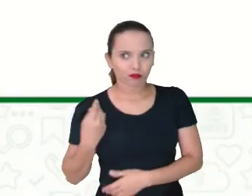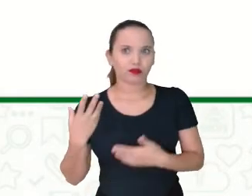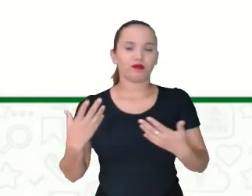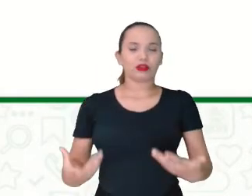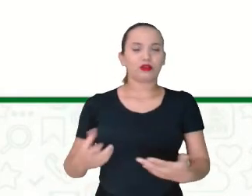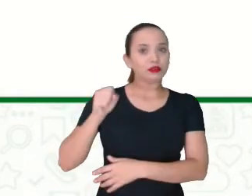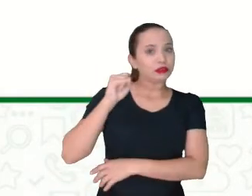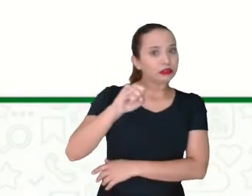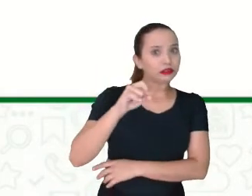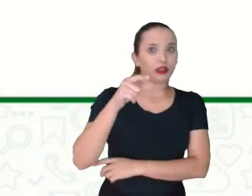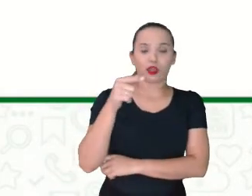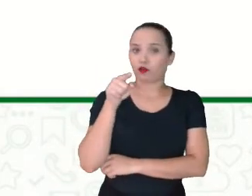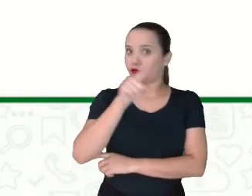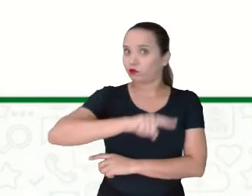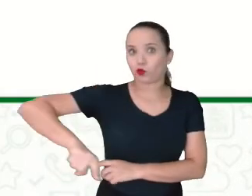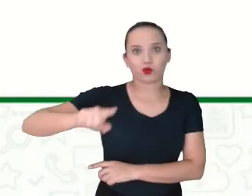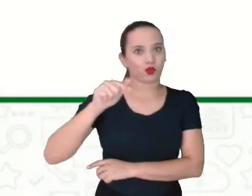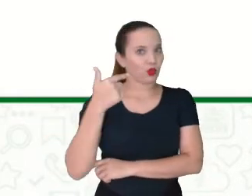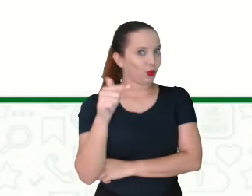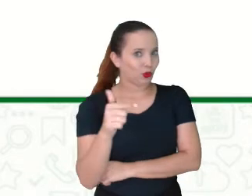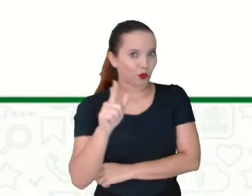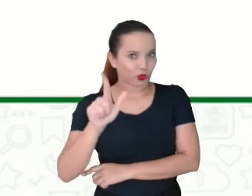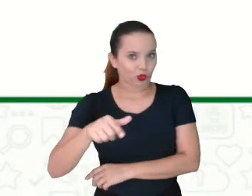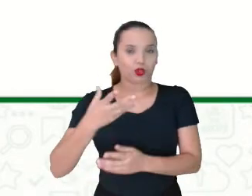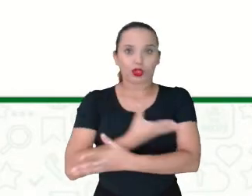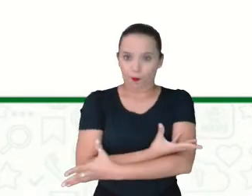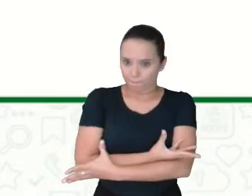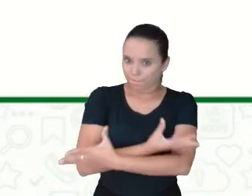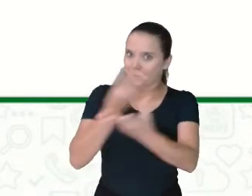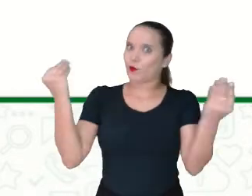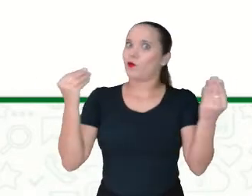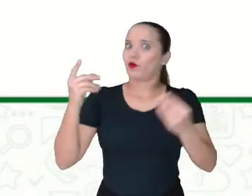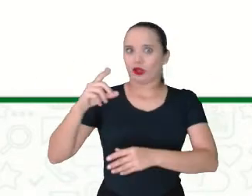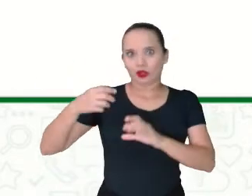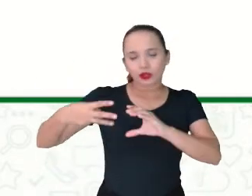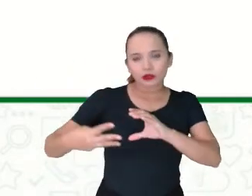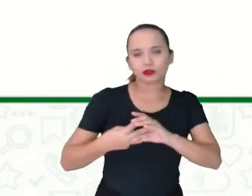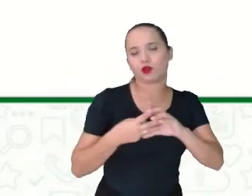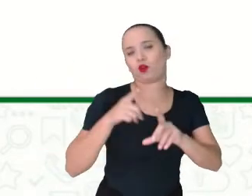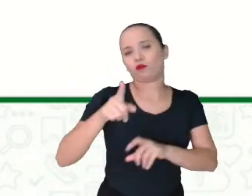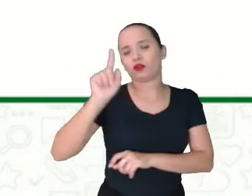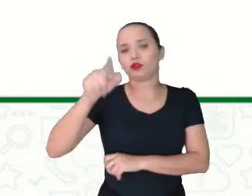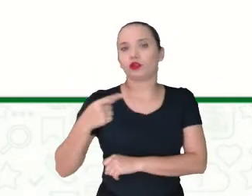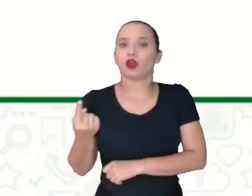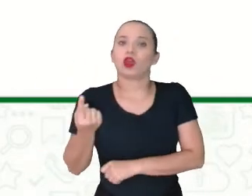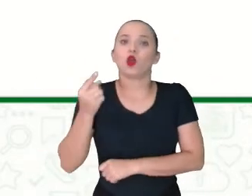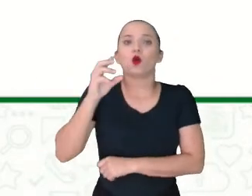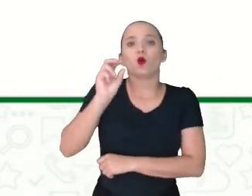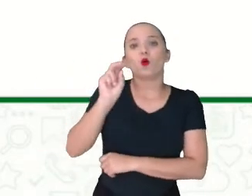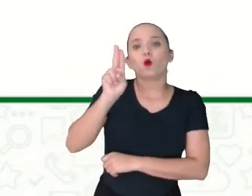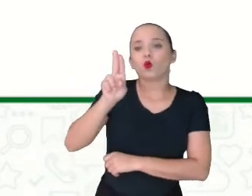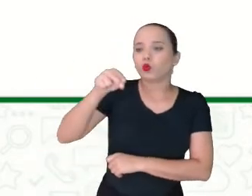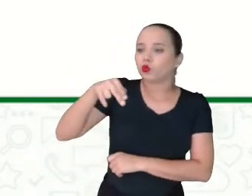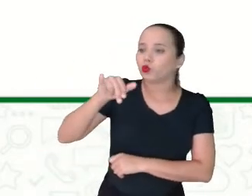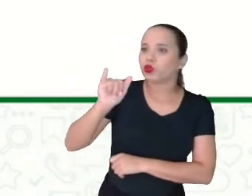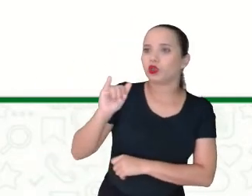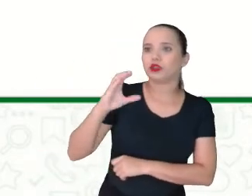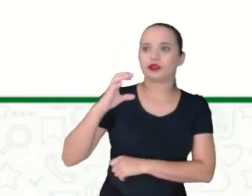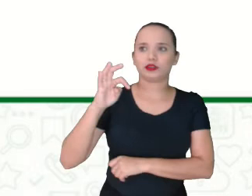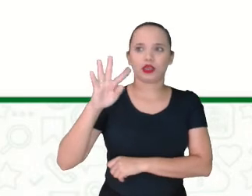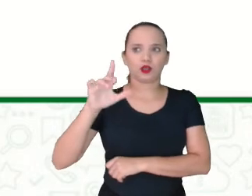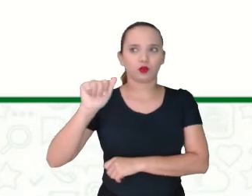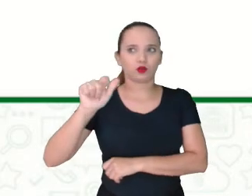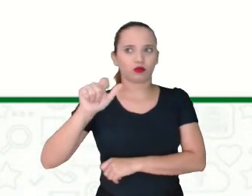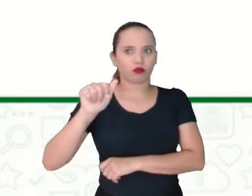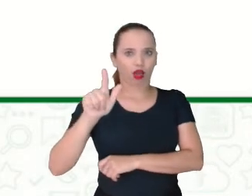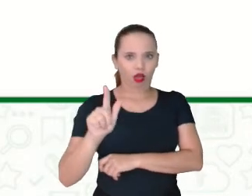se você não é um ser pluricelular, que tem muitas células, você vai ser um ser unicelular, que tem uma célula